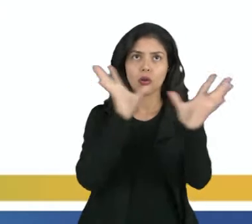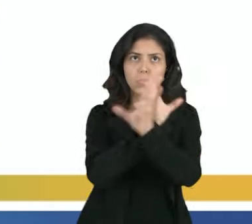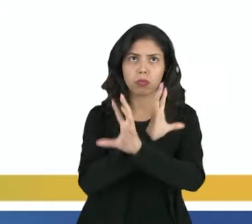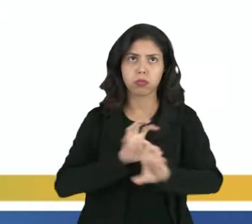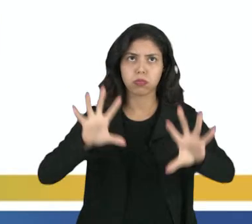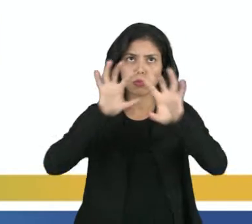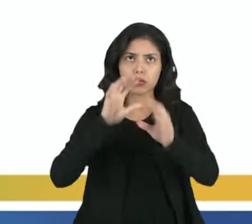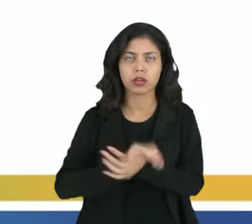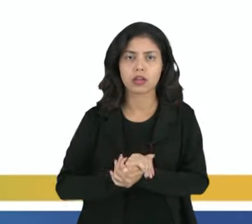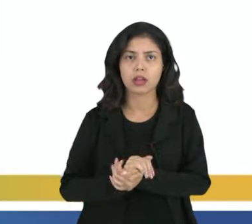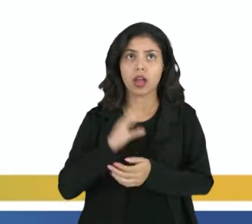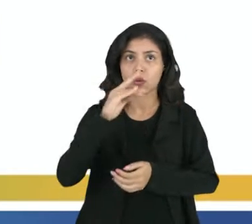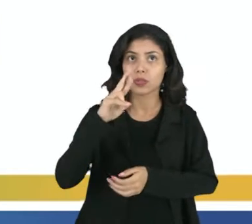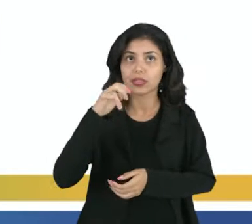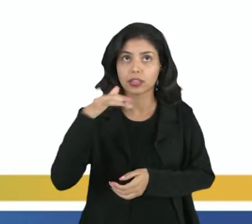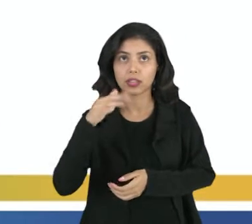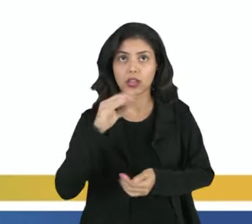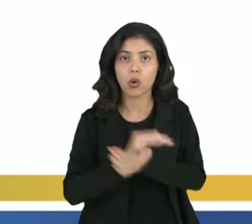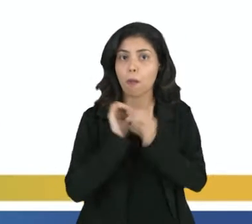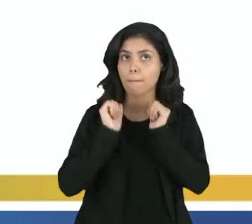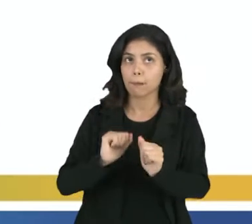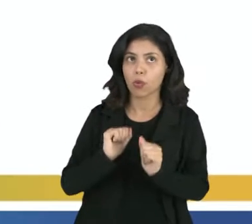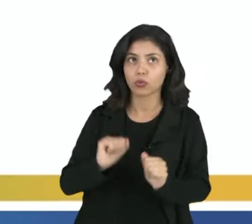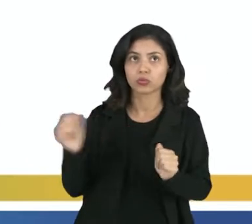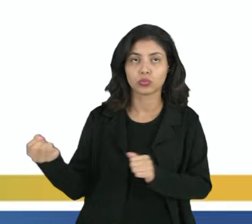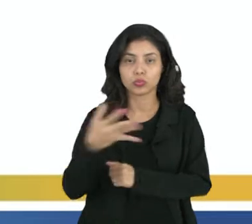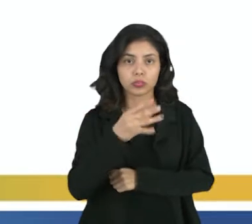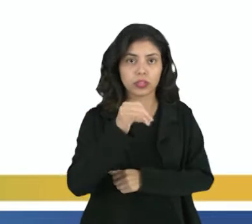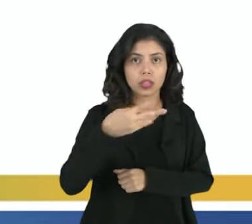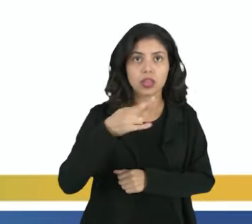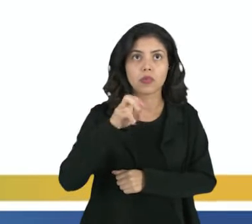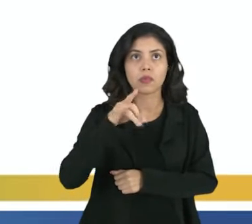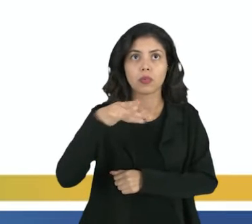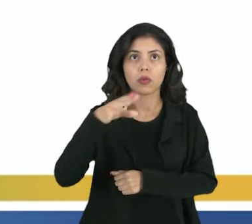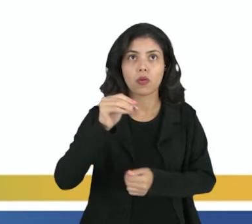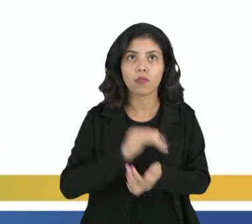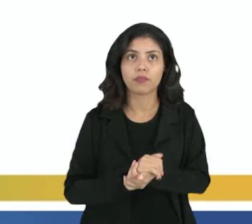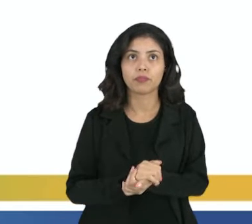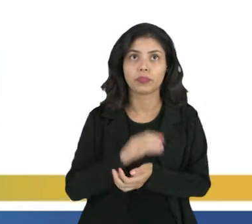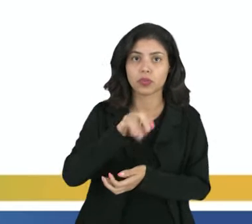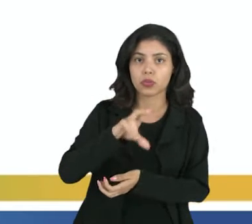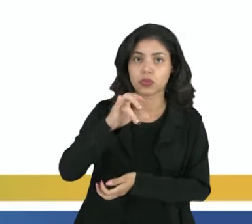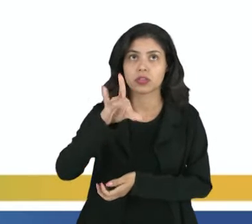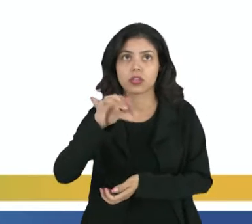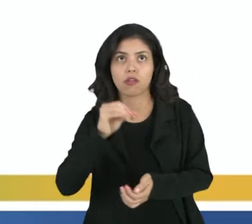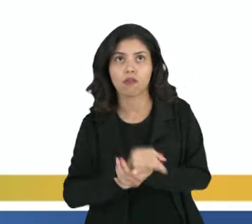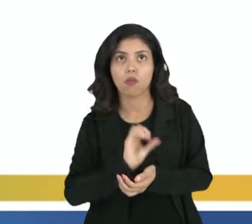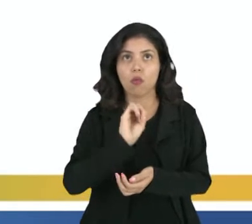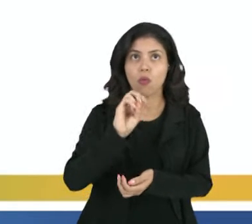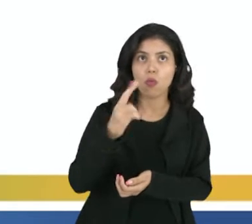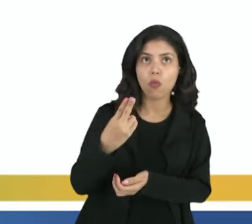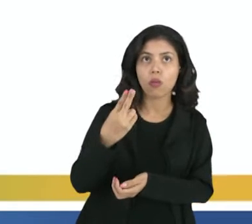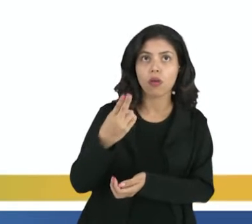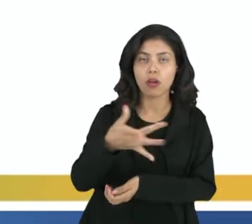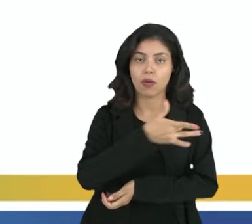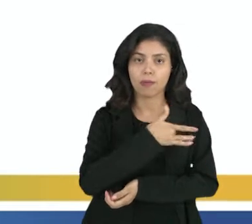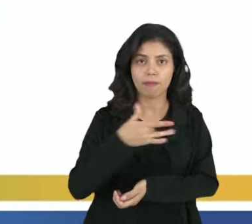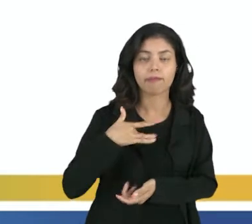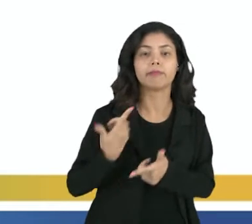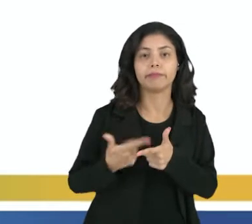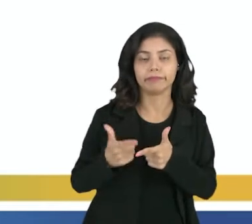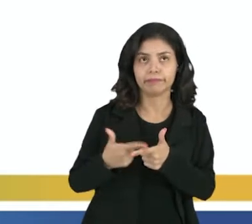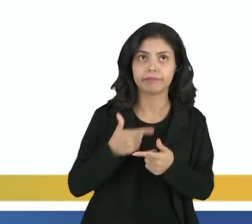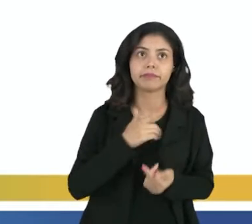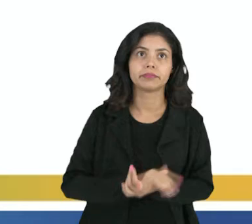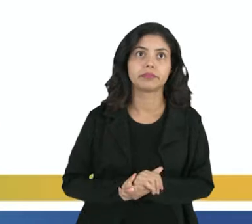ar que pela concentração possa torná-lo impróprio nocivo ou ofensivo a